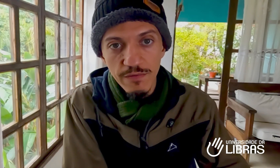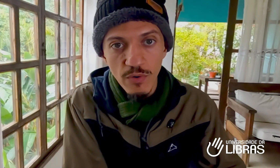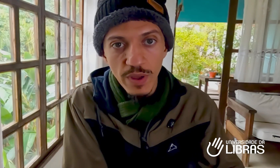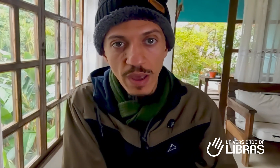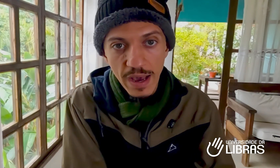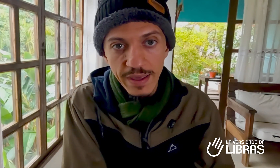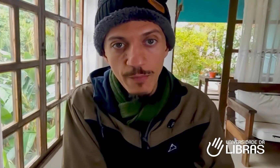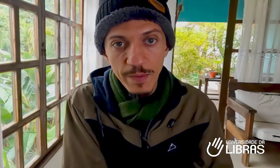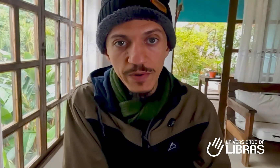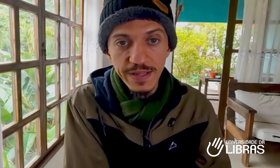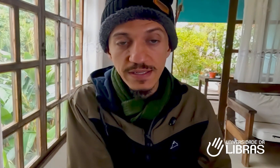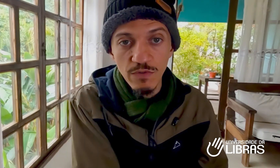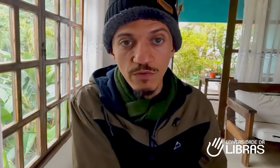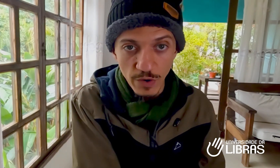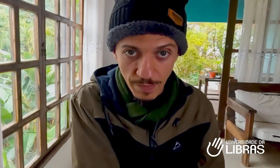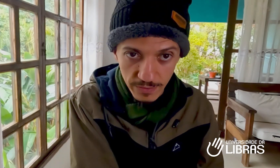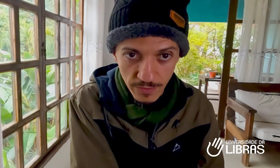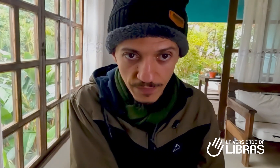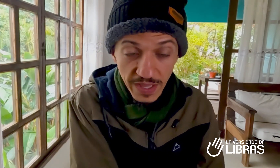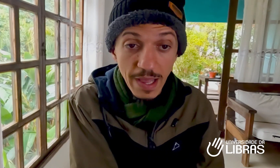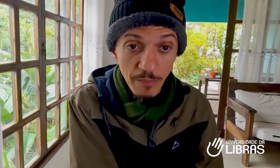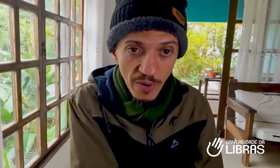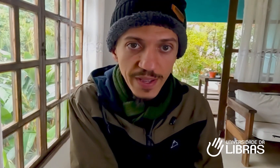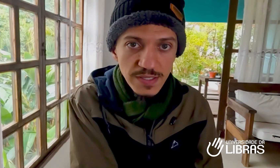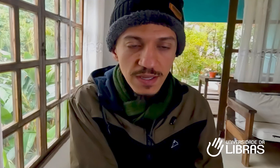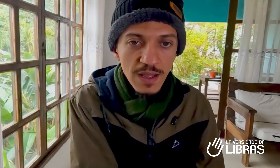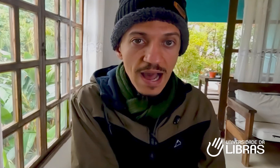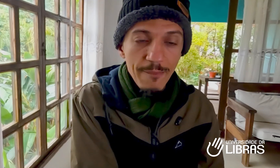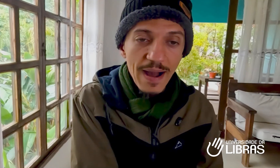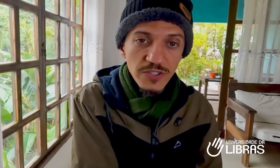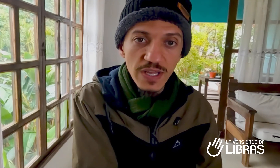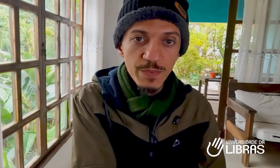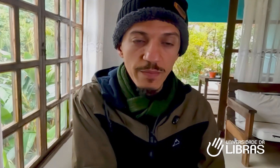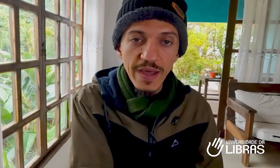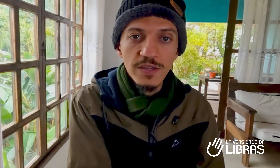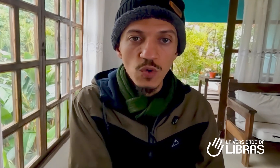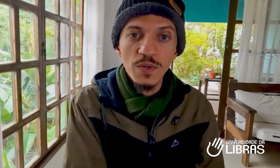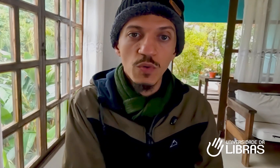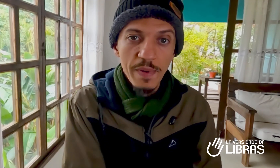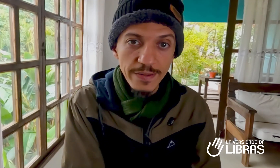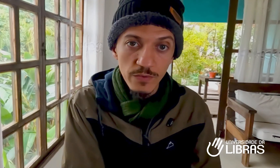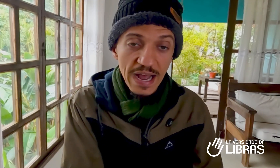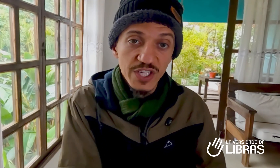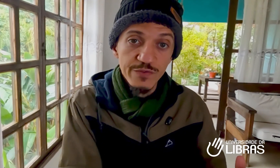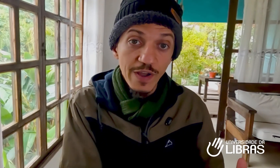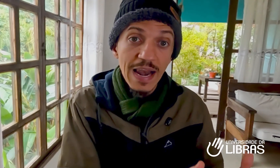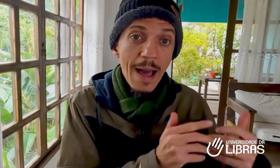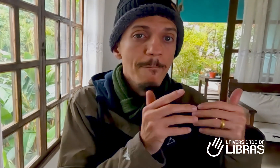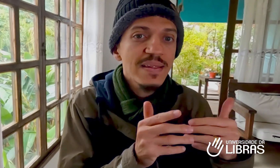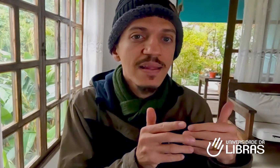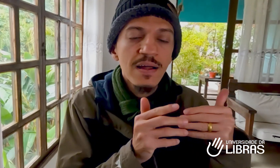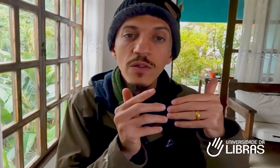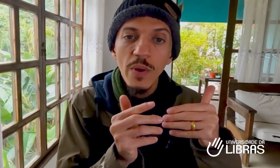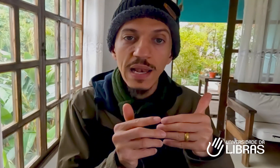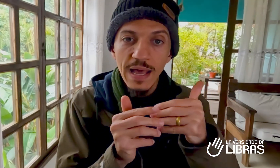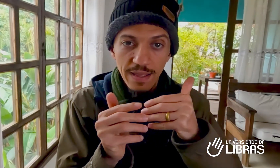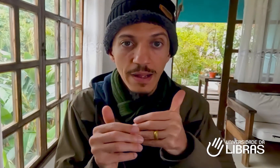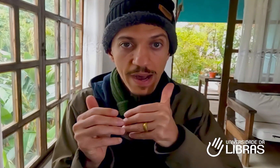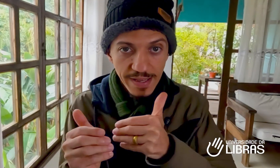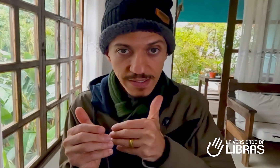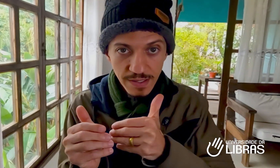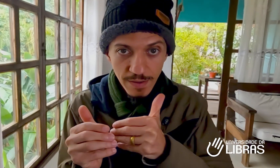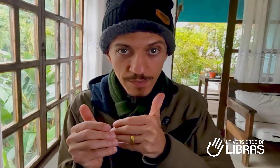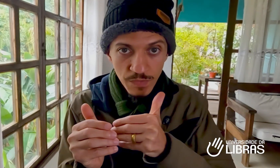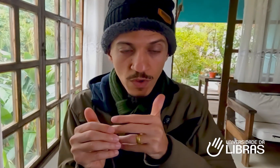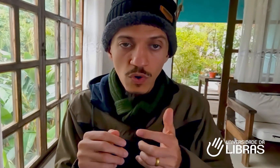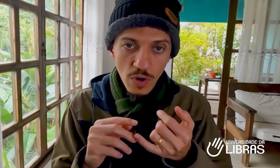gente levou, eu e Raquel, para poder desenvolver o método. E depois, a partir das primeiras turmas do método, a gente foi lapidando ele ainda